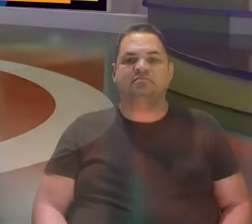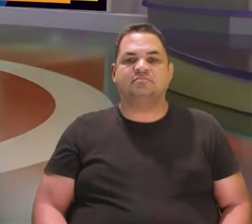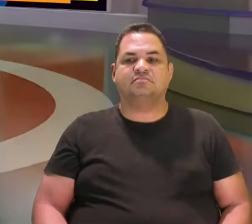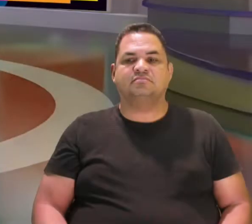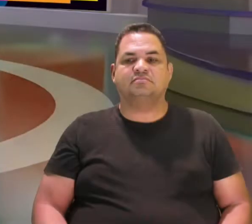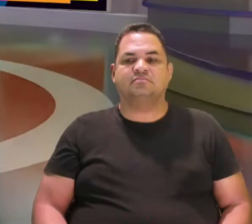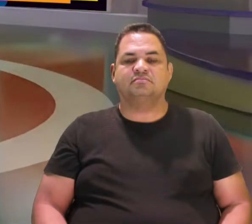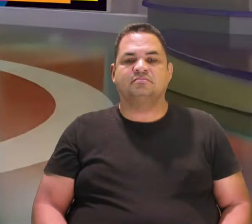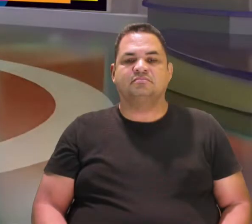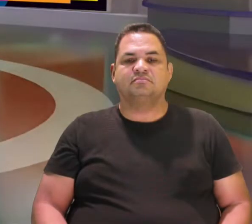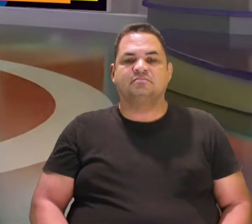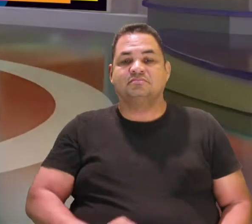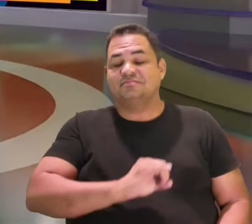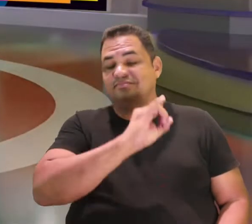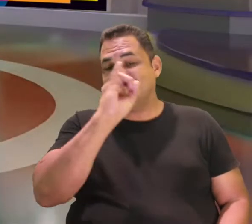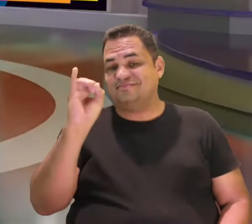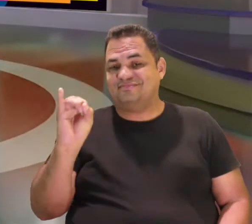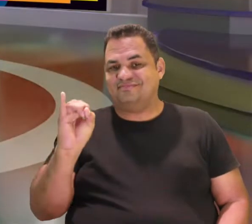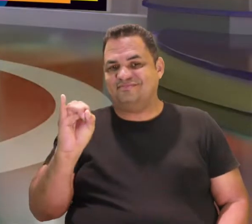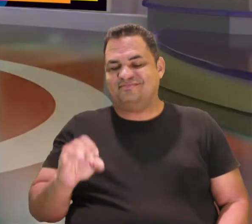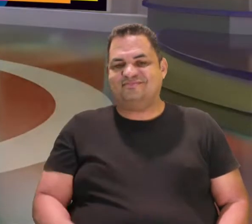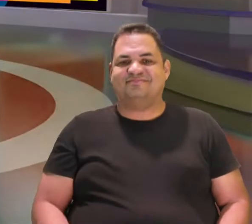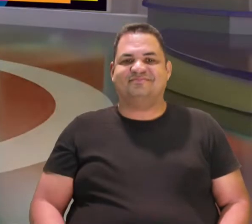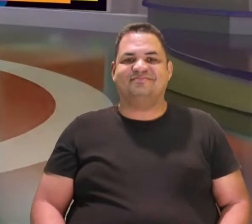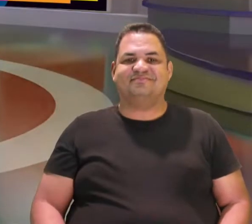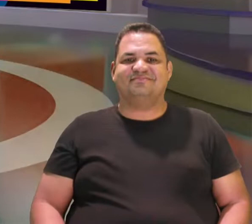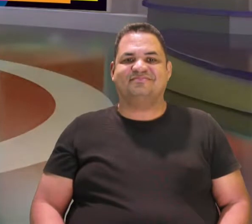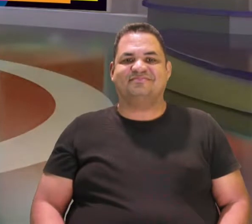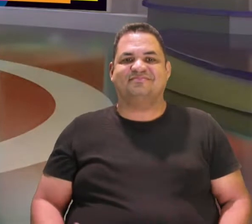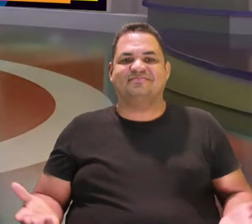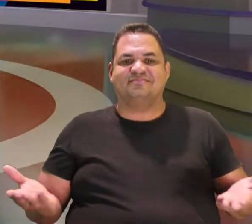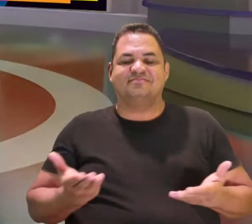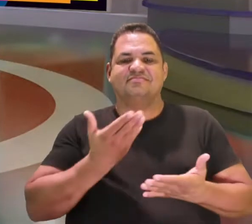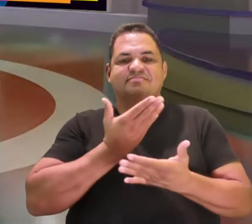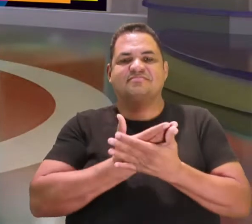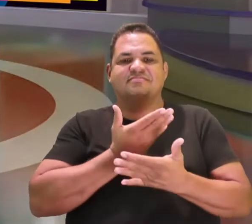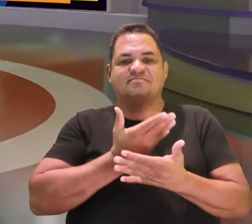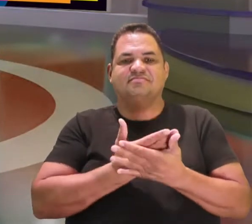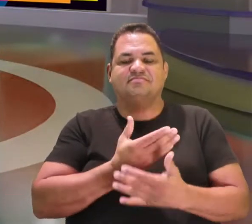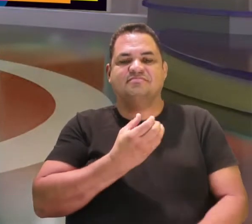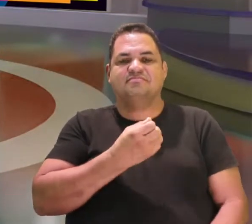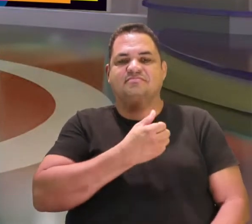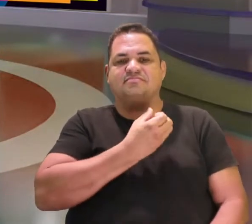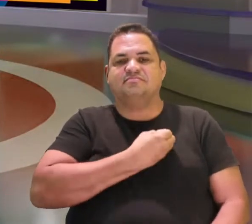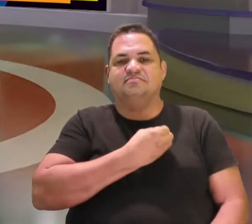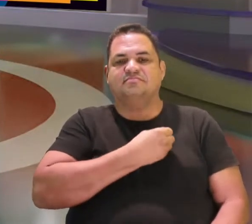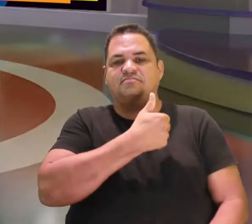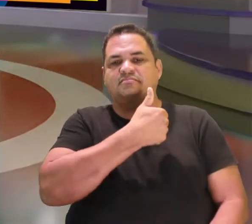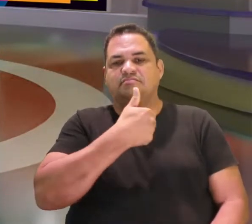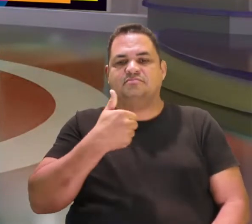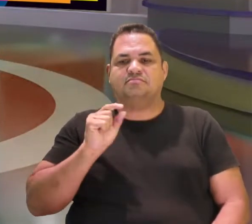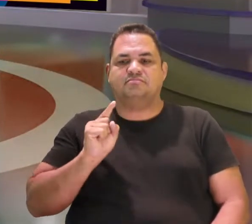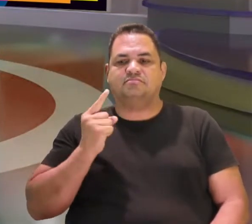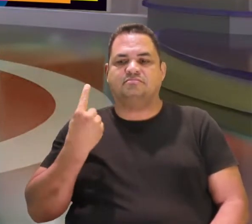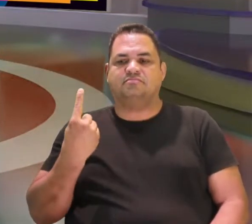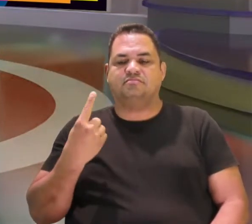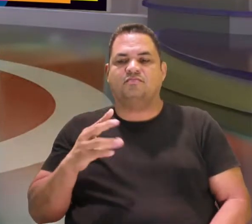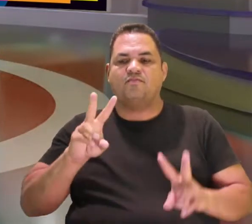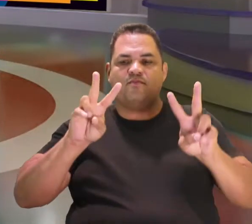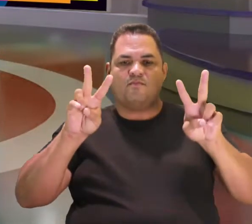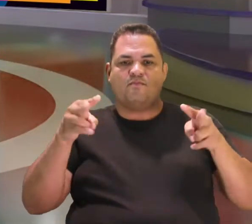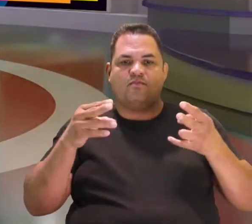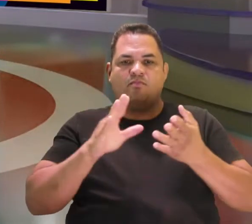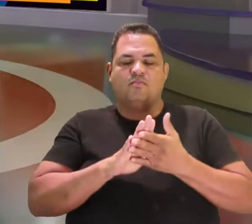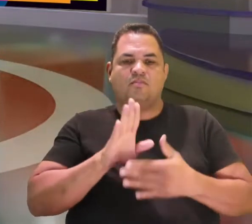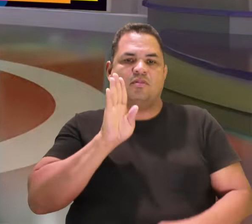Hi everyone! Oi para todo mundo! Welcome! Estamos agora na nossa aula 11.1, um assunto